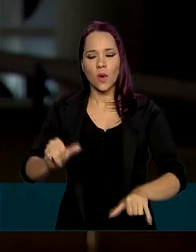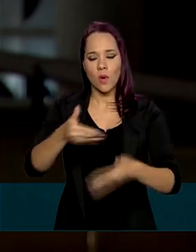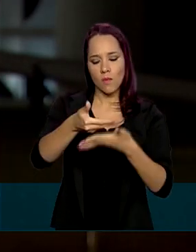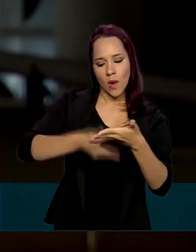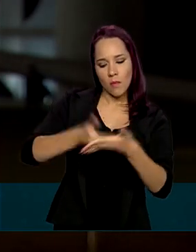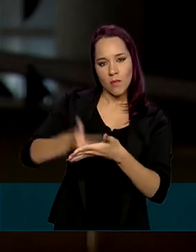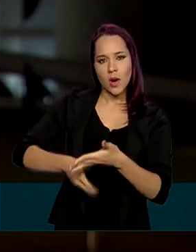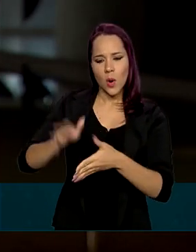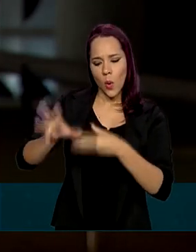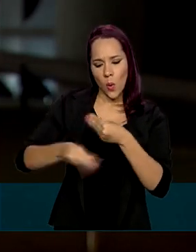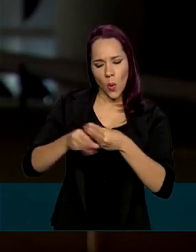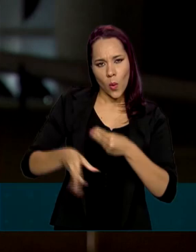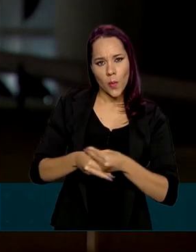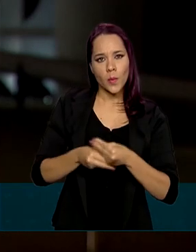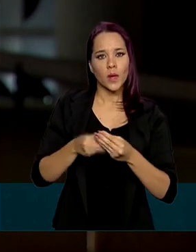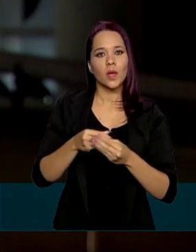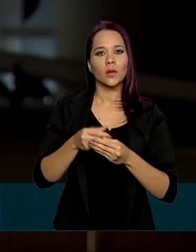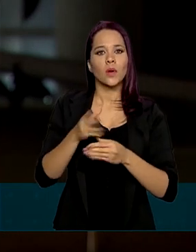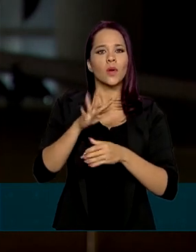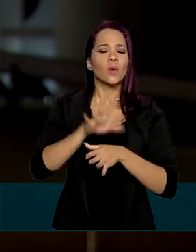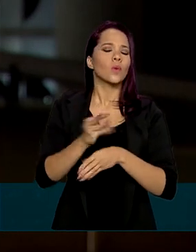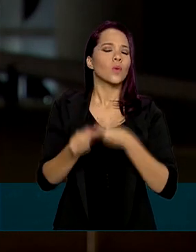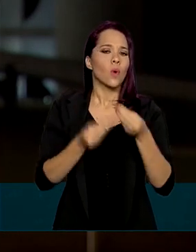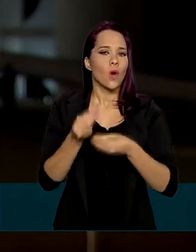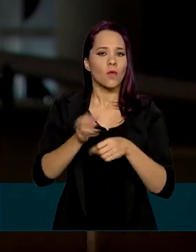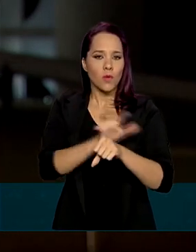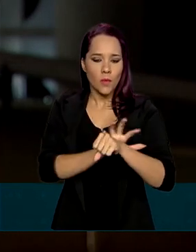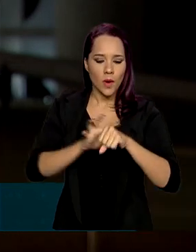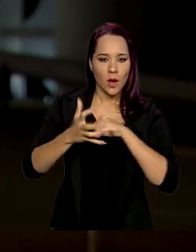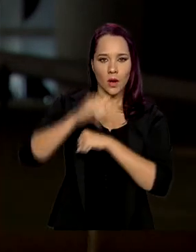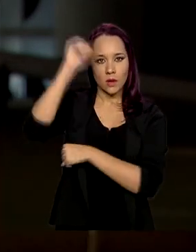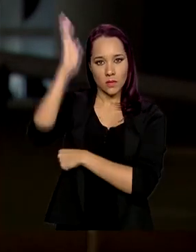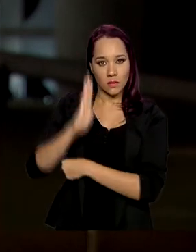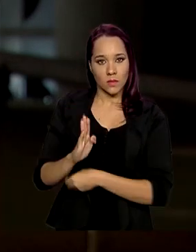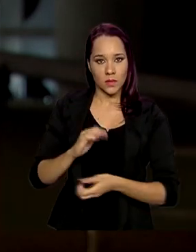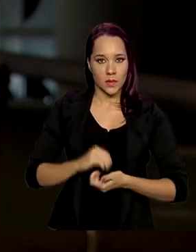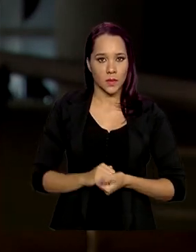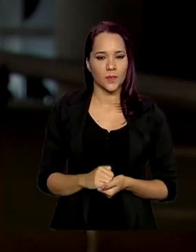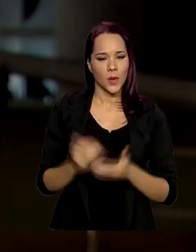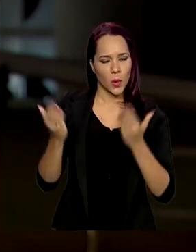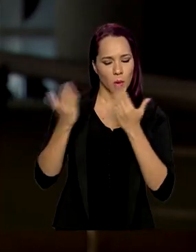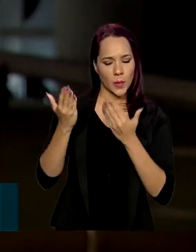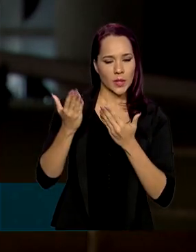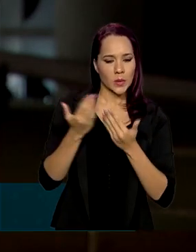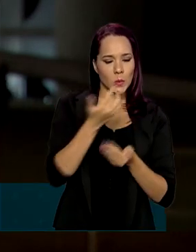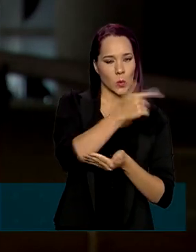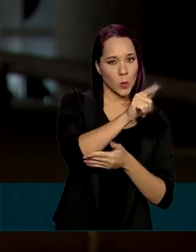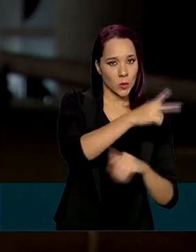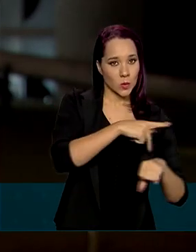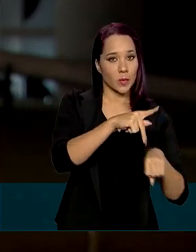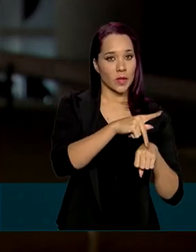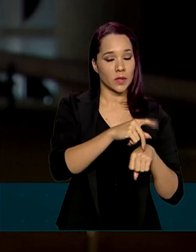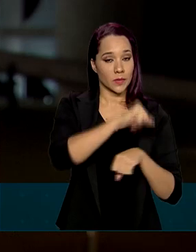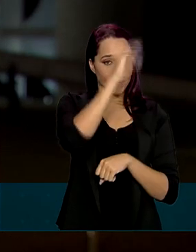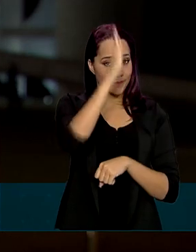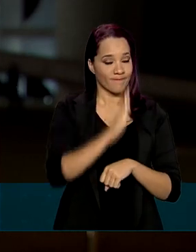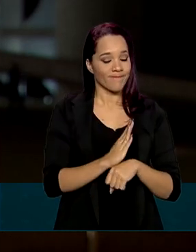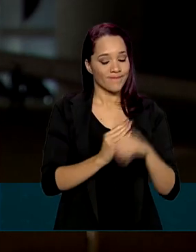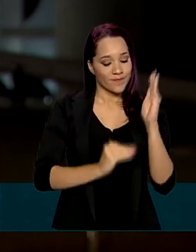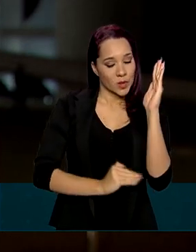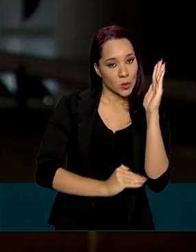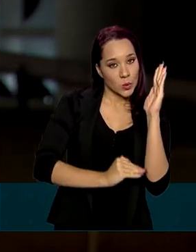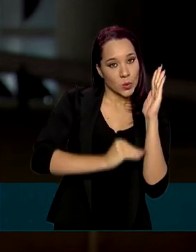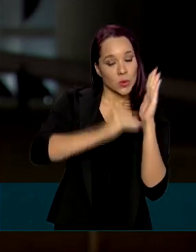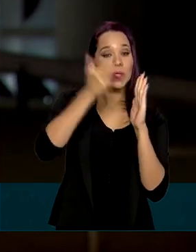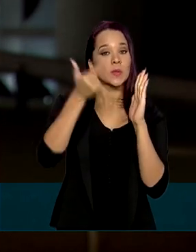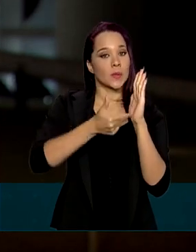mais completo da situação da pandemia do novo coronavírus no país. Na comparação com outros países, o Brasil ocupa a